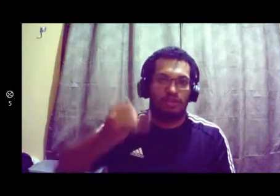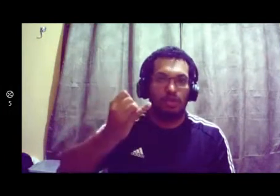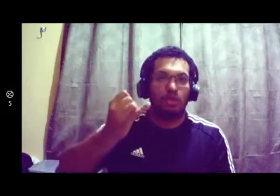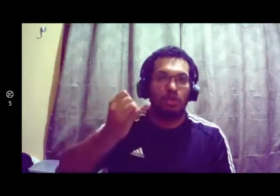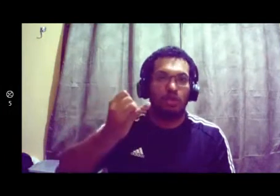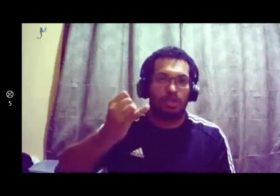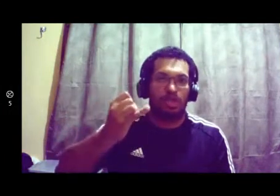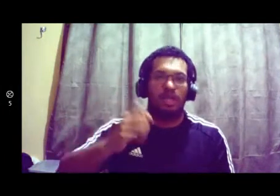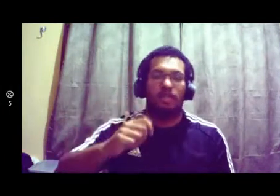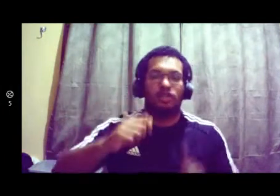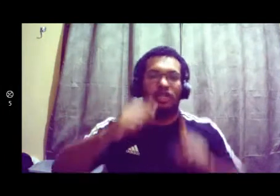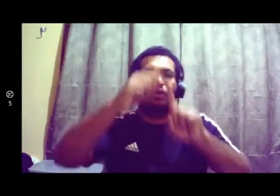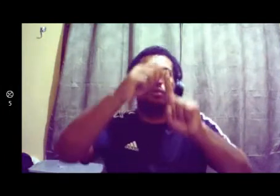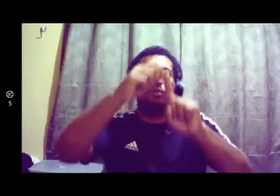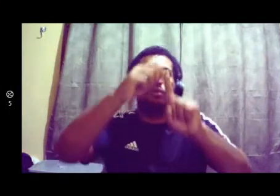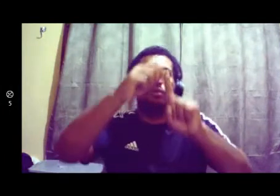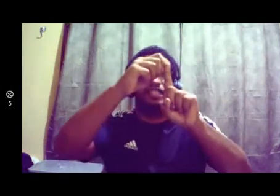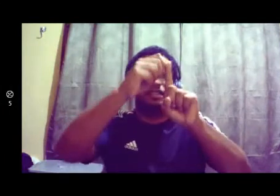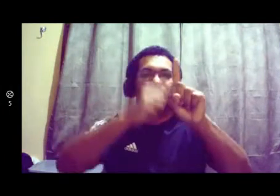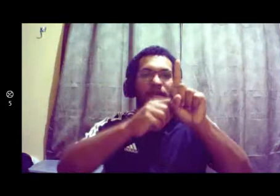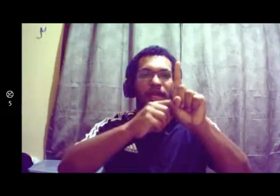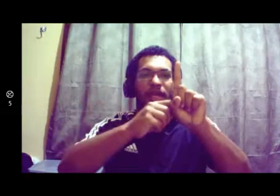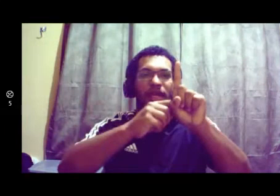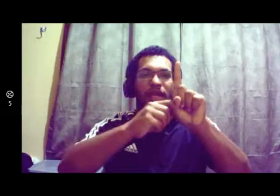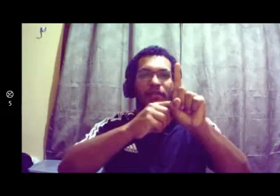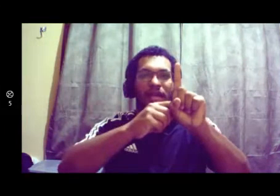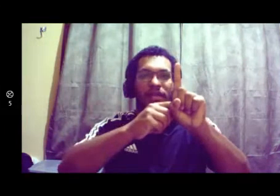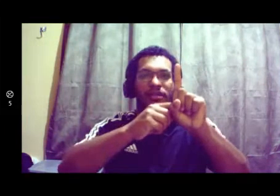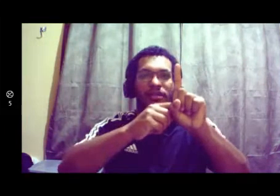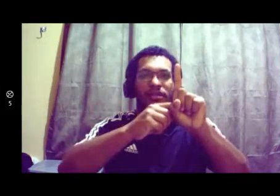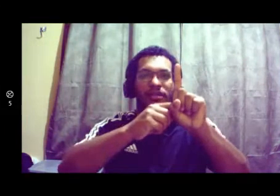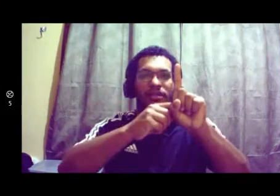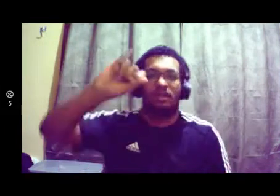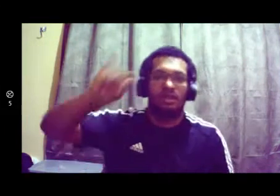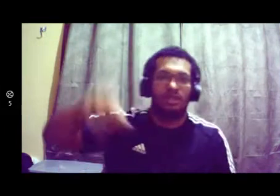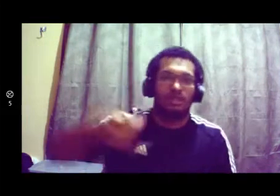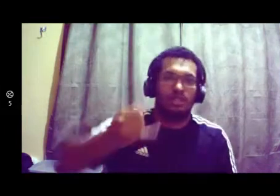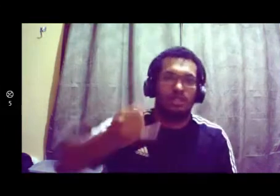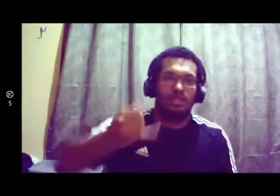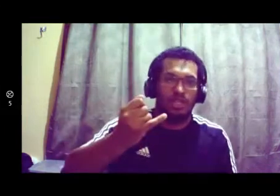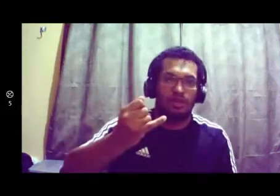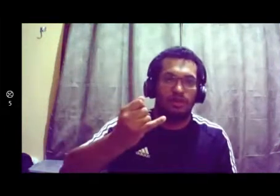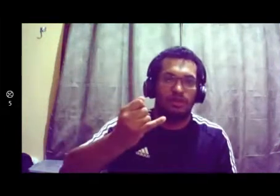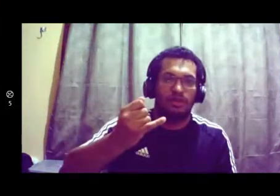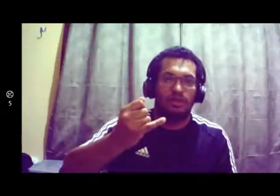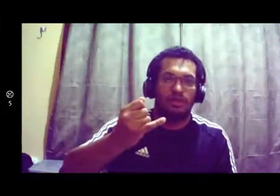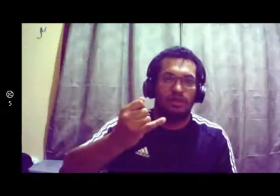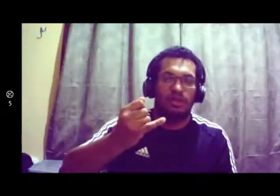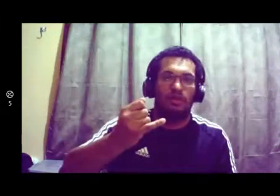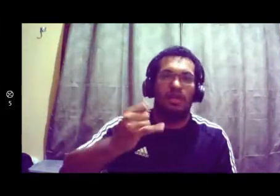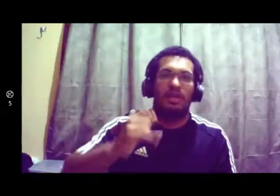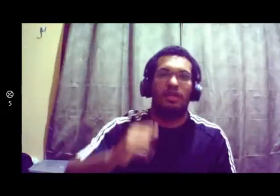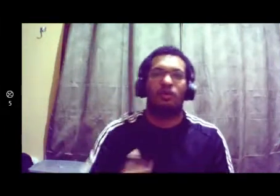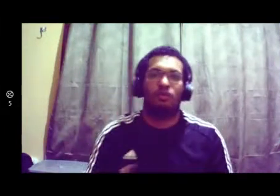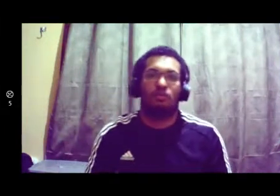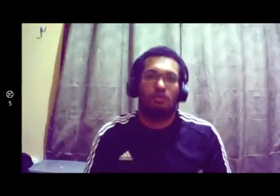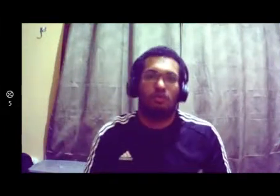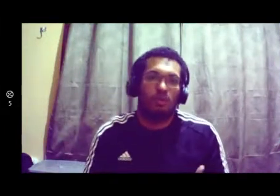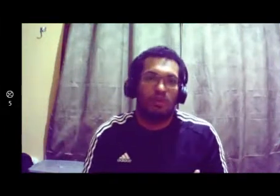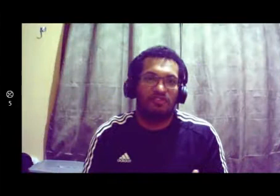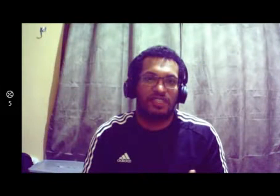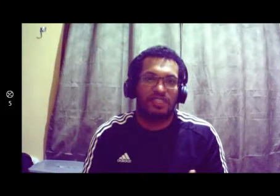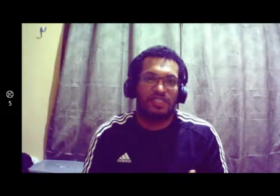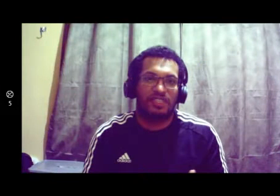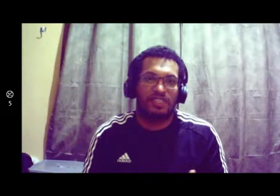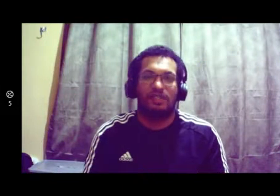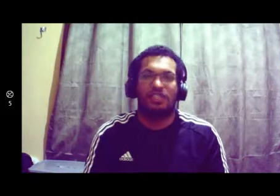você ver só um J. Só que é comum fazer assim, mês de janeiro, tá bom? Então,